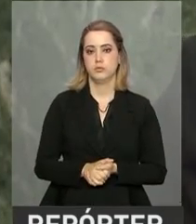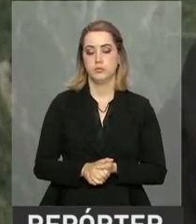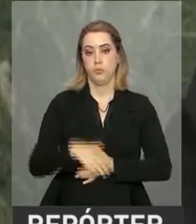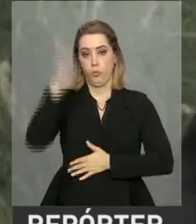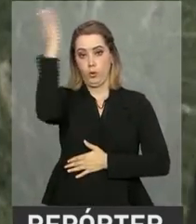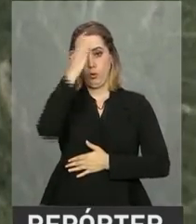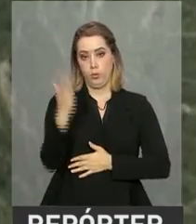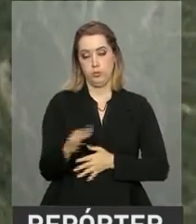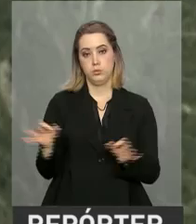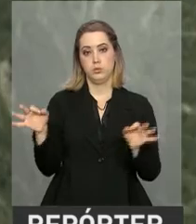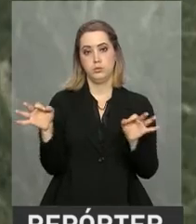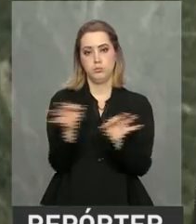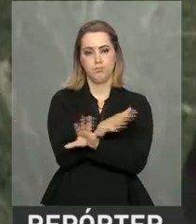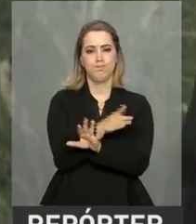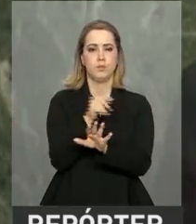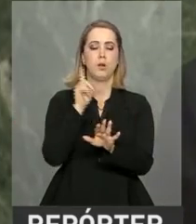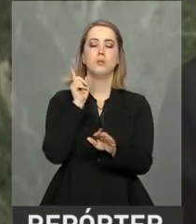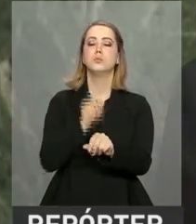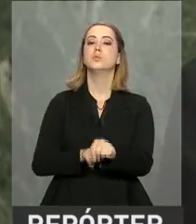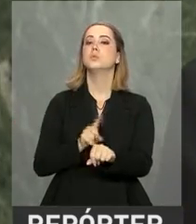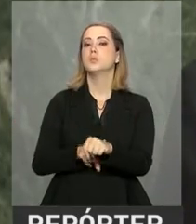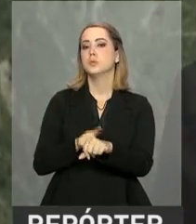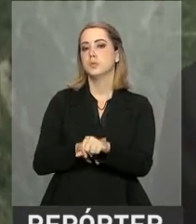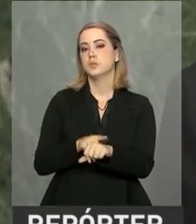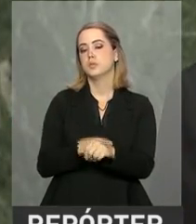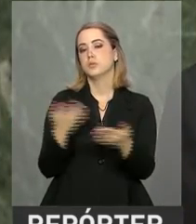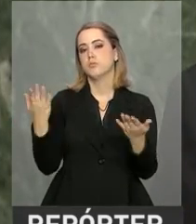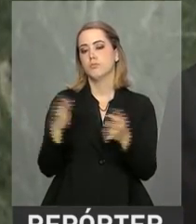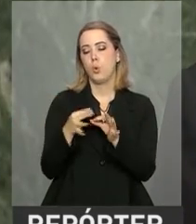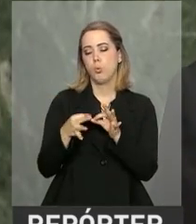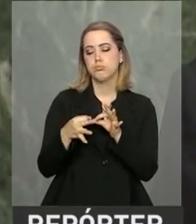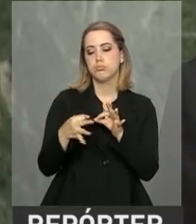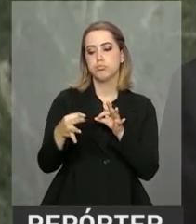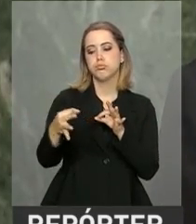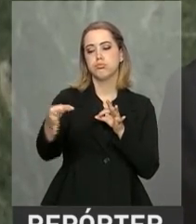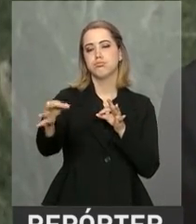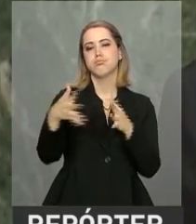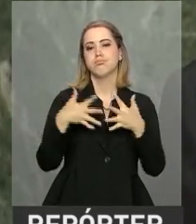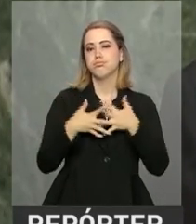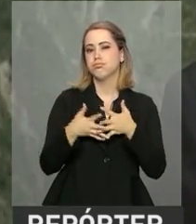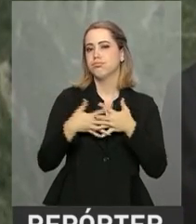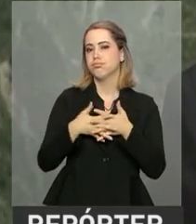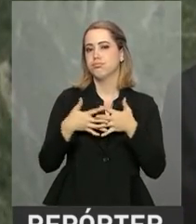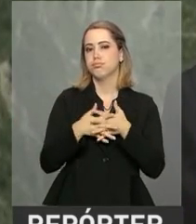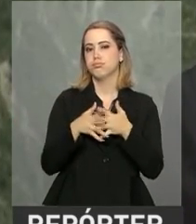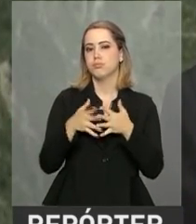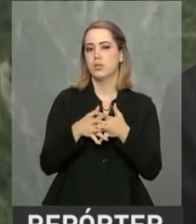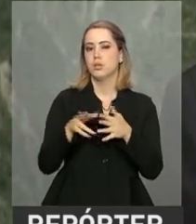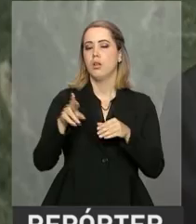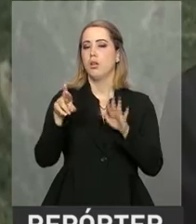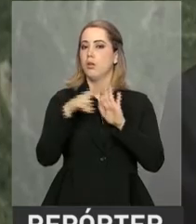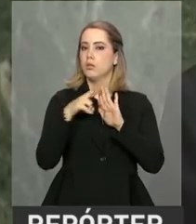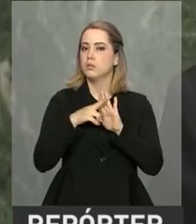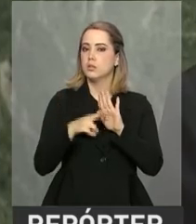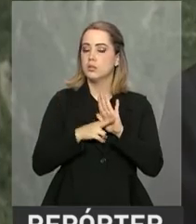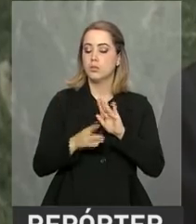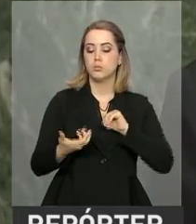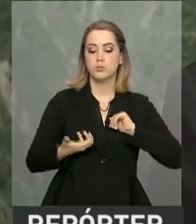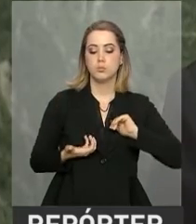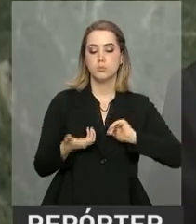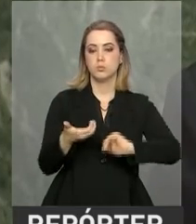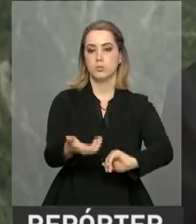de atravessar um processo longo e complexo regrado e conduzido pelo congresso nacional